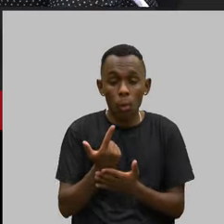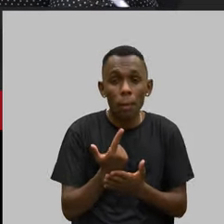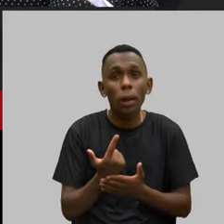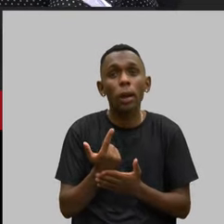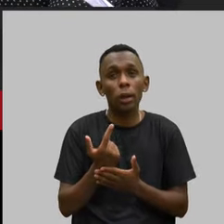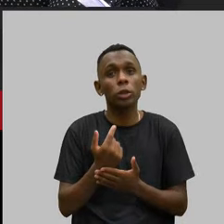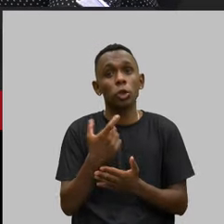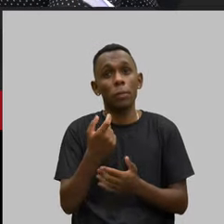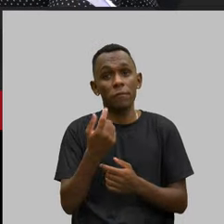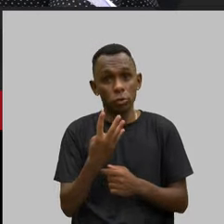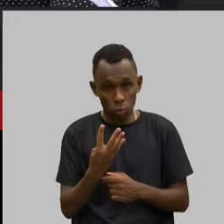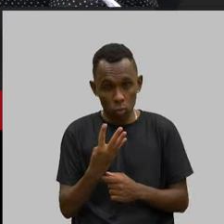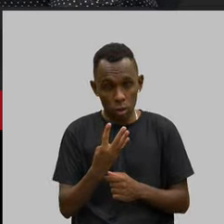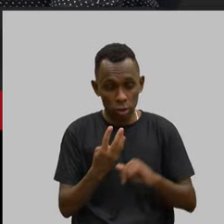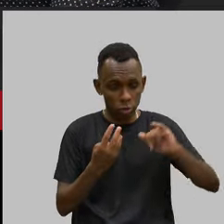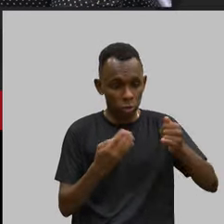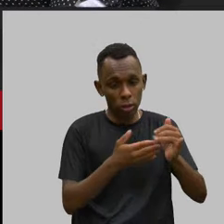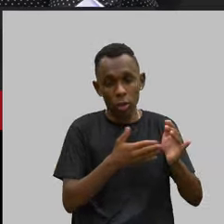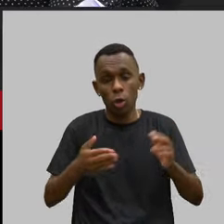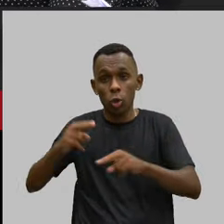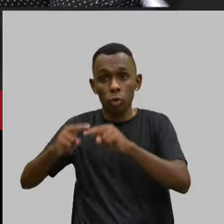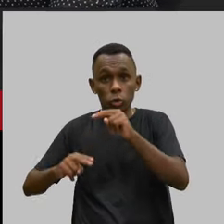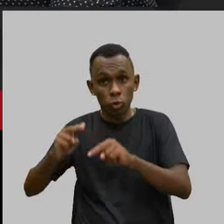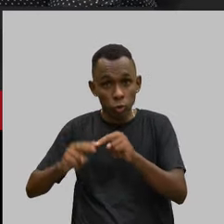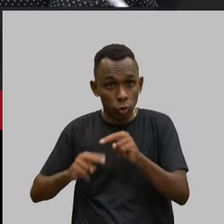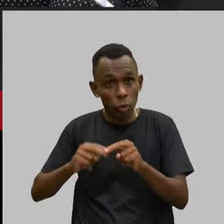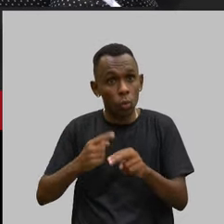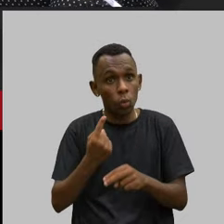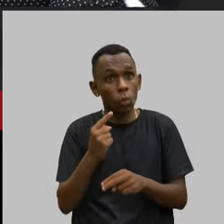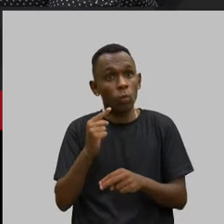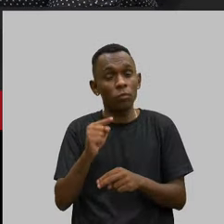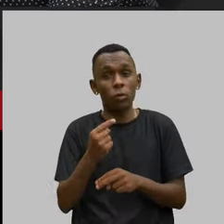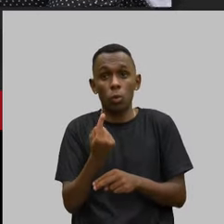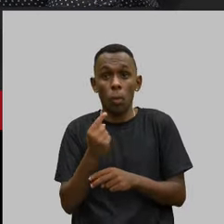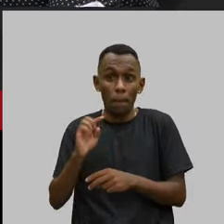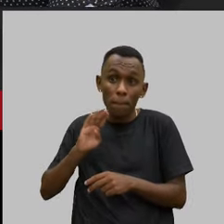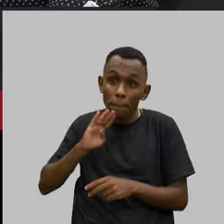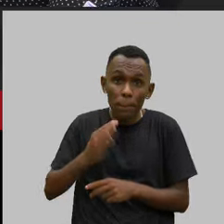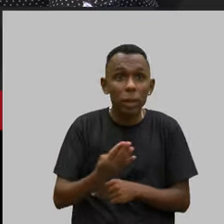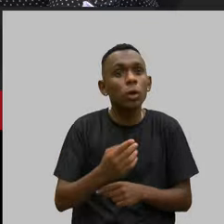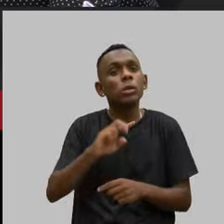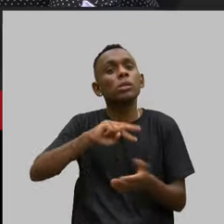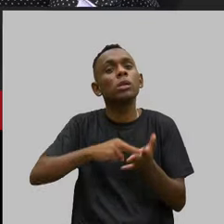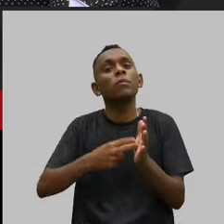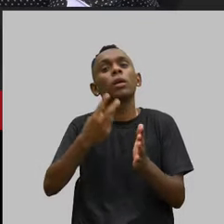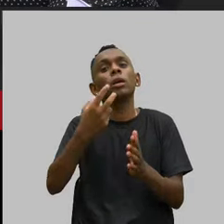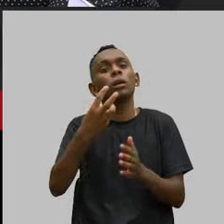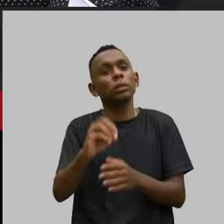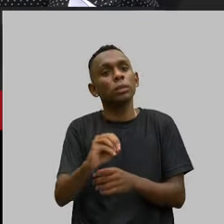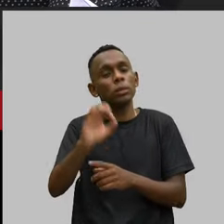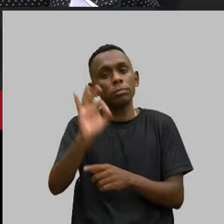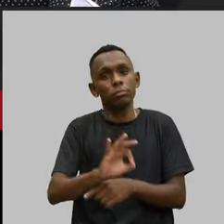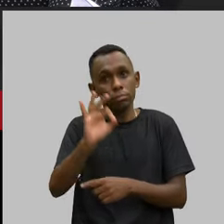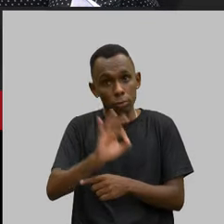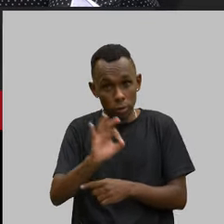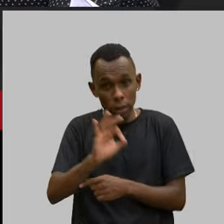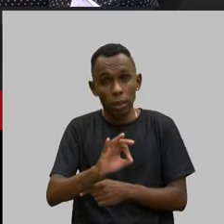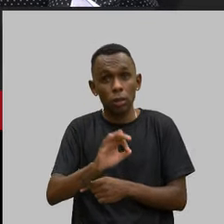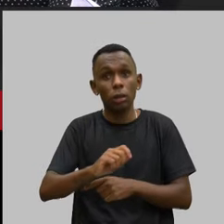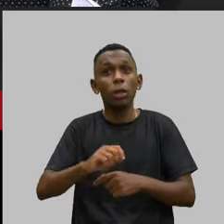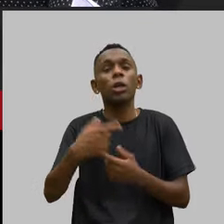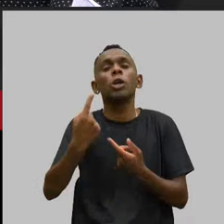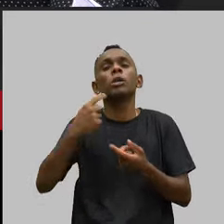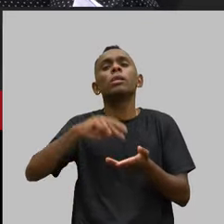2024 de janeiro a junho de R 1,1 bilhão Dea O que representa 30% de todo o valor homologado Isso significa que a gente